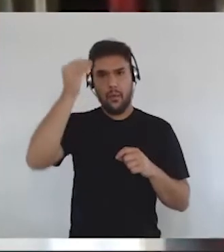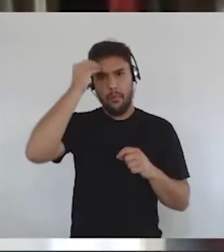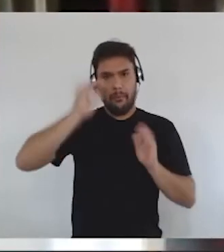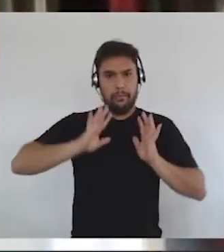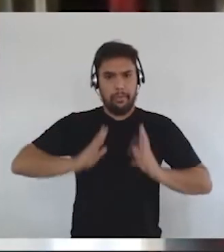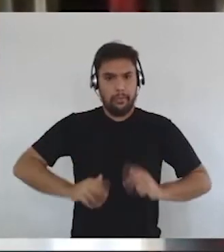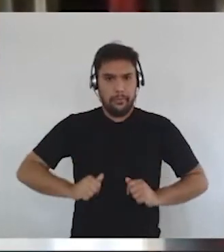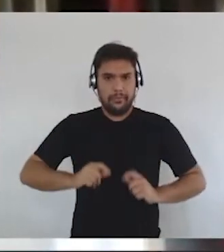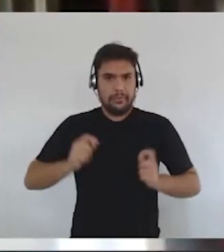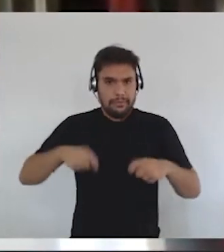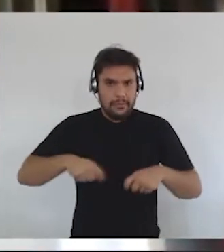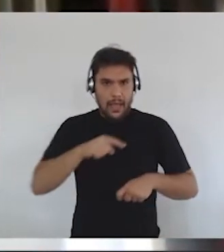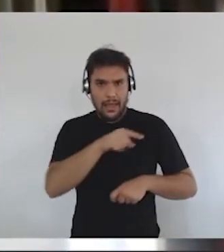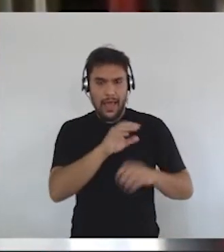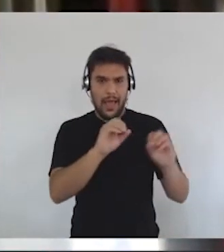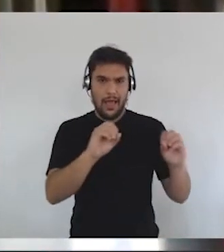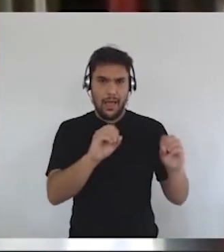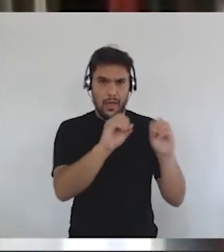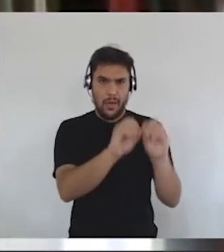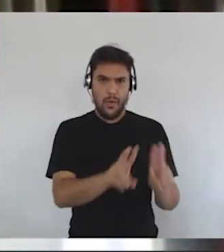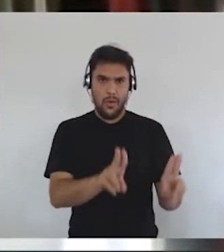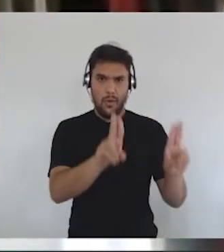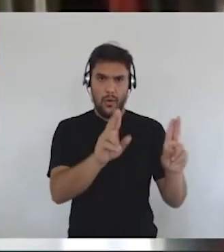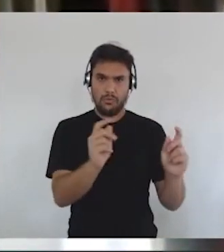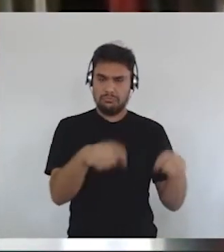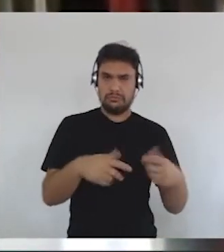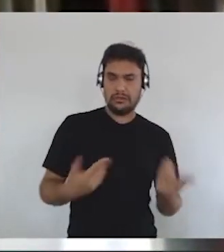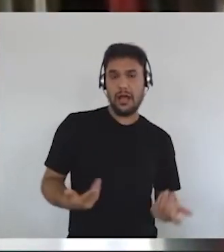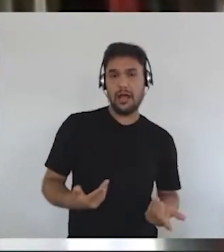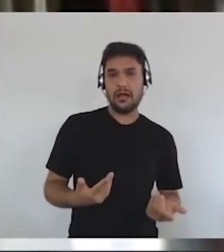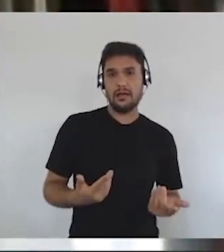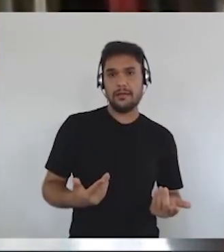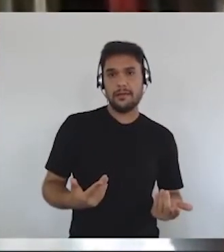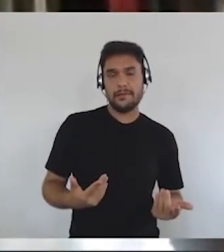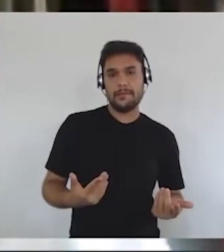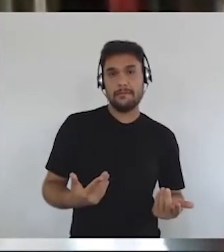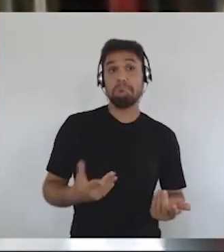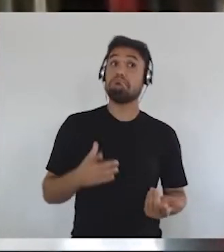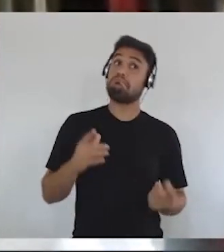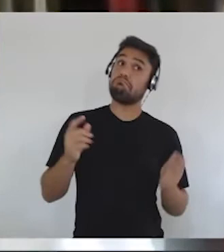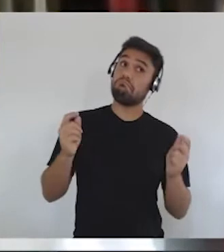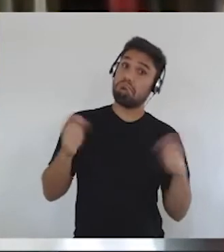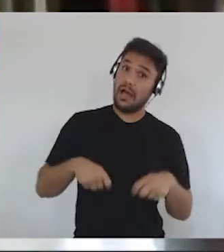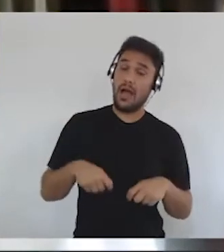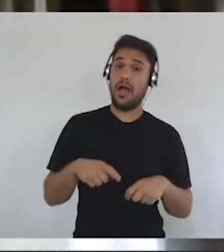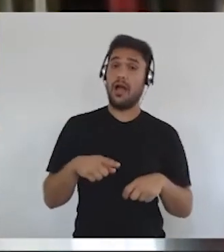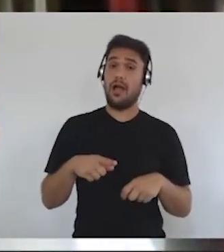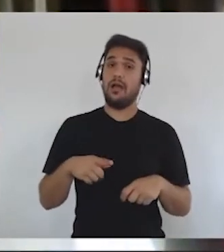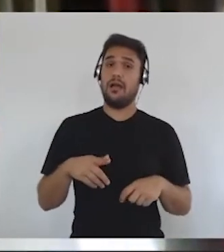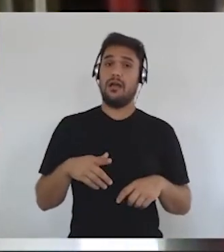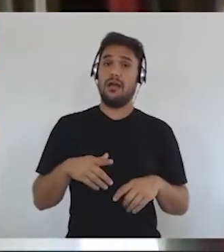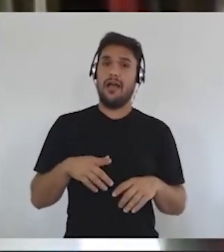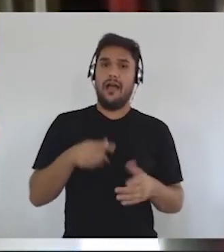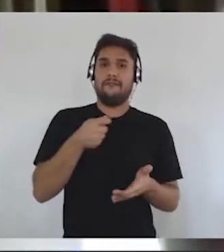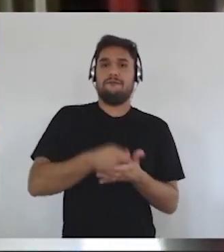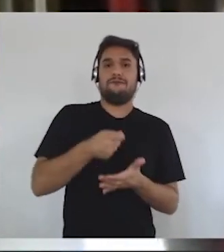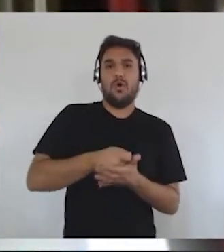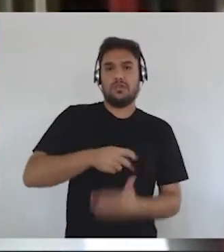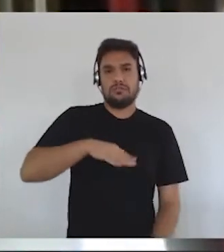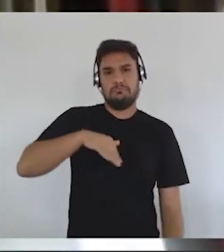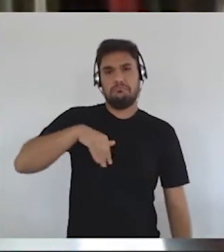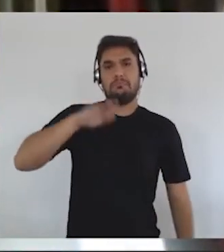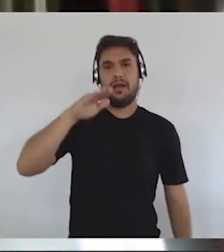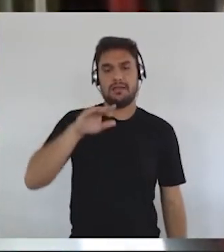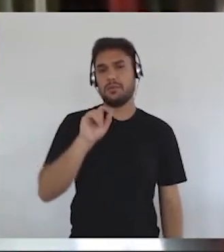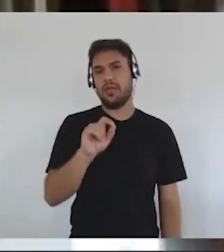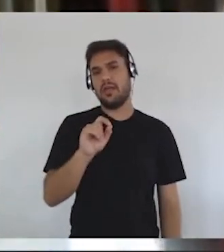Draft Articles das Nações Unidas sobre responsabilidade internacional dos Estados, teria a força maior. O que é força maior?